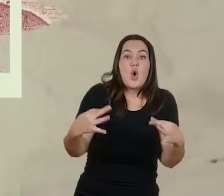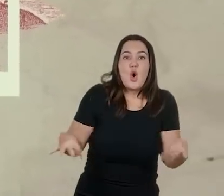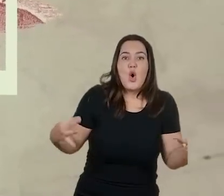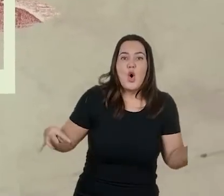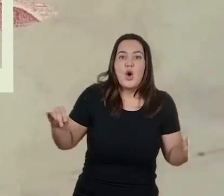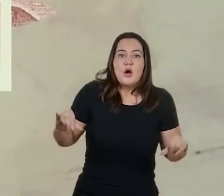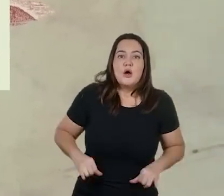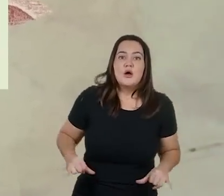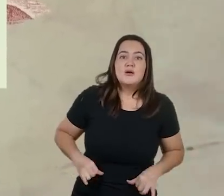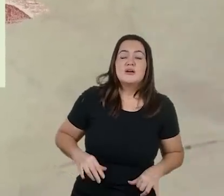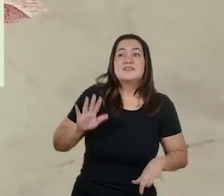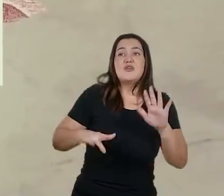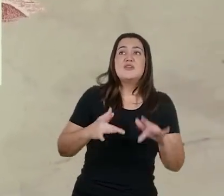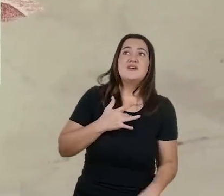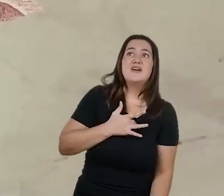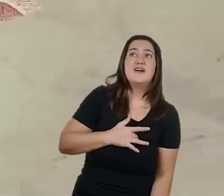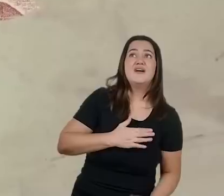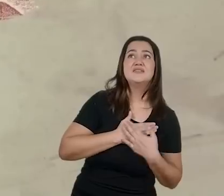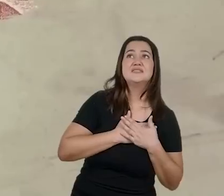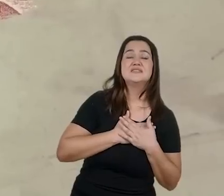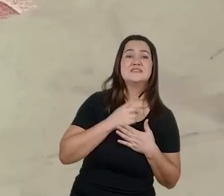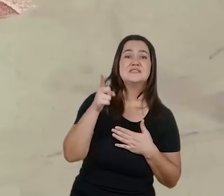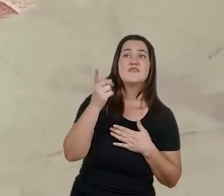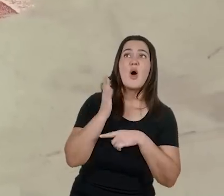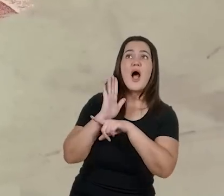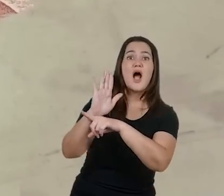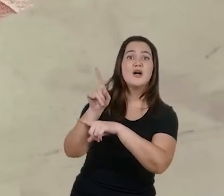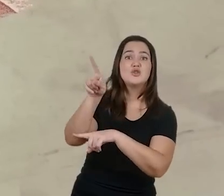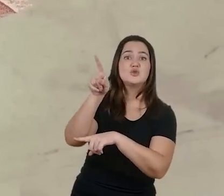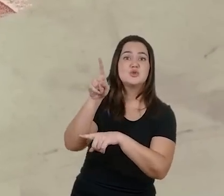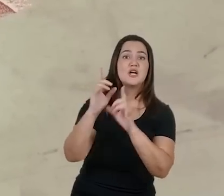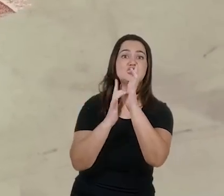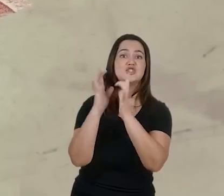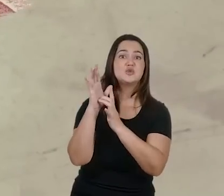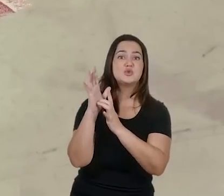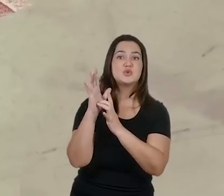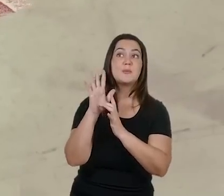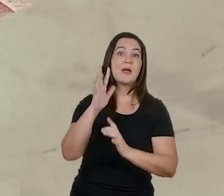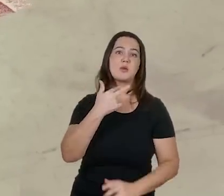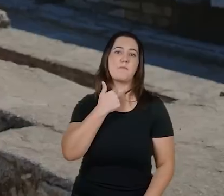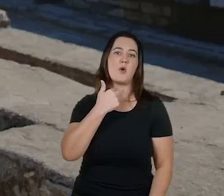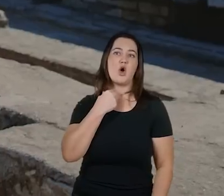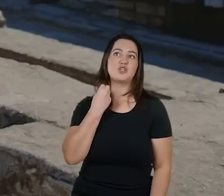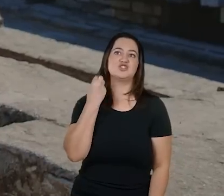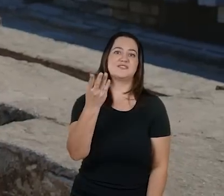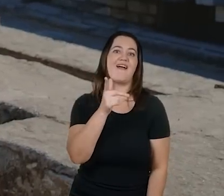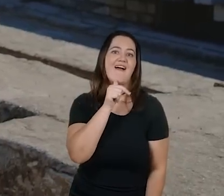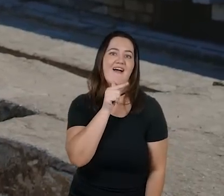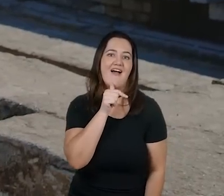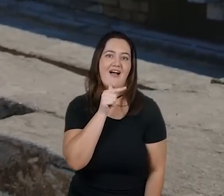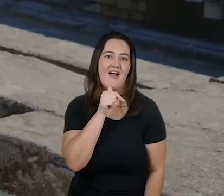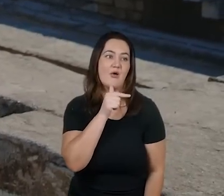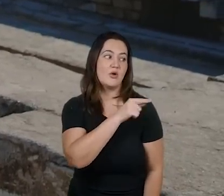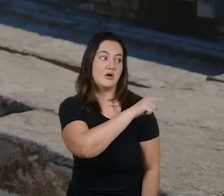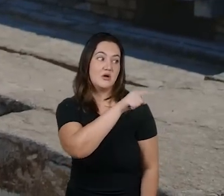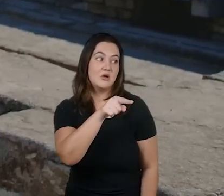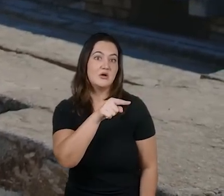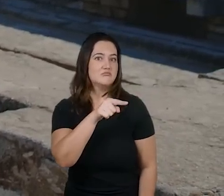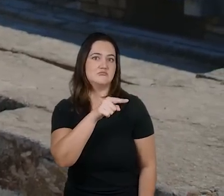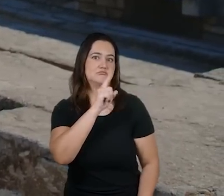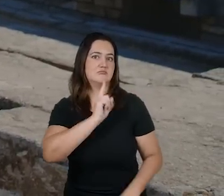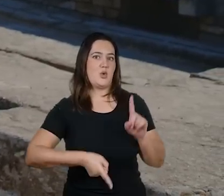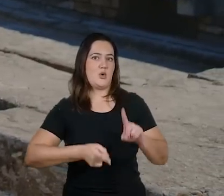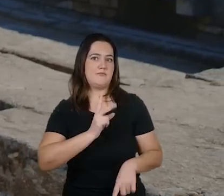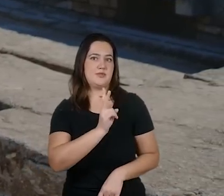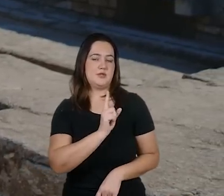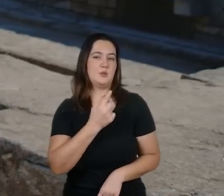de piedade e queria amenizar o sofrimento de Cristo. Mas se ele levasse água para o condenado, o próprio